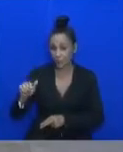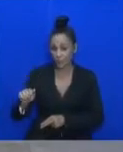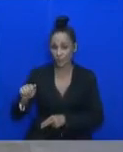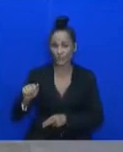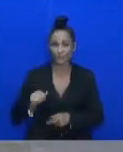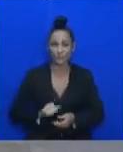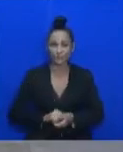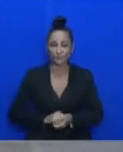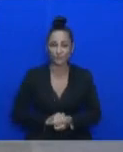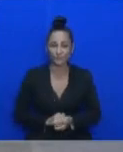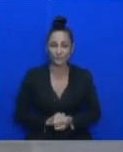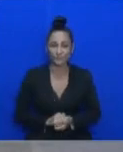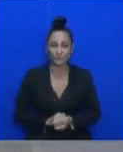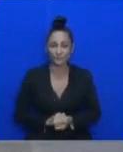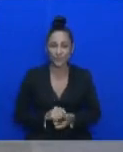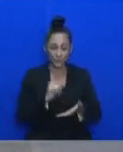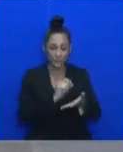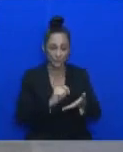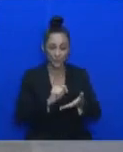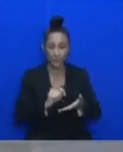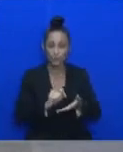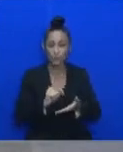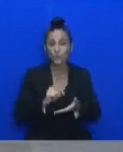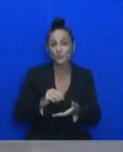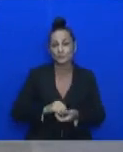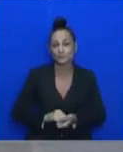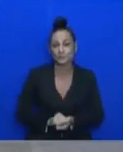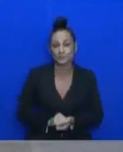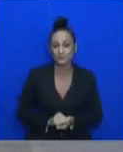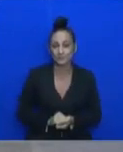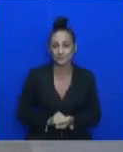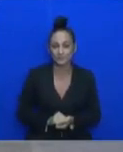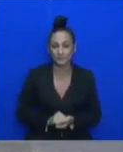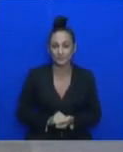Tem mais uma aqui, ó. Tem mais uma solta aqui também. Aqui.